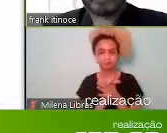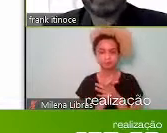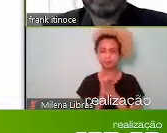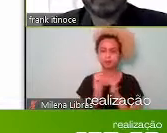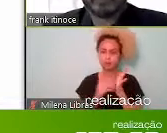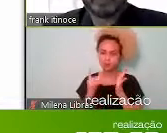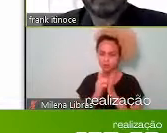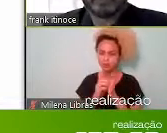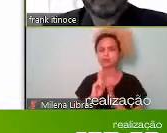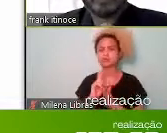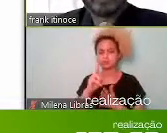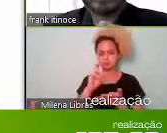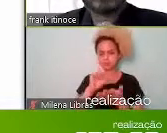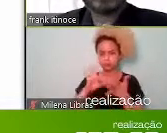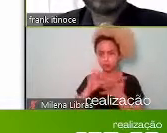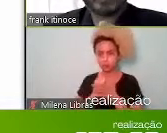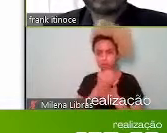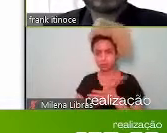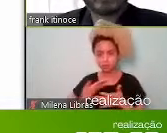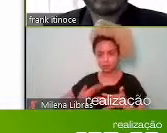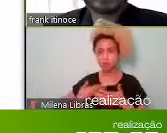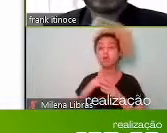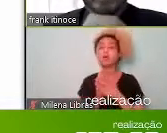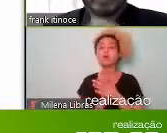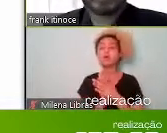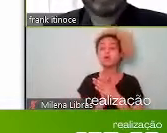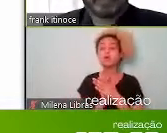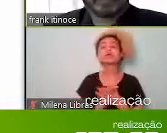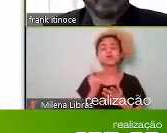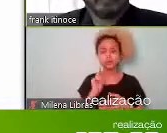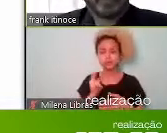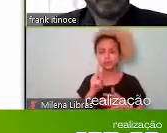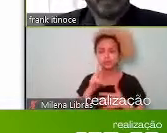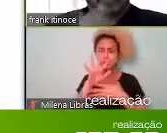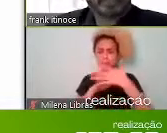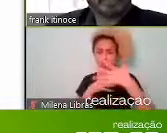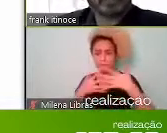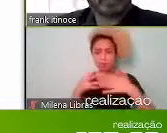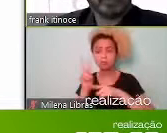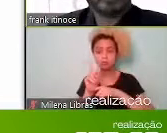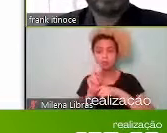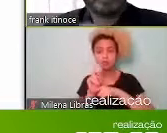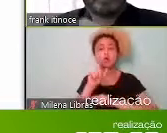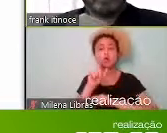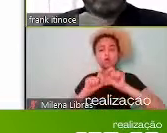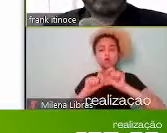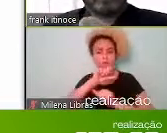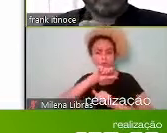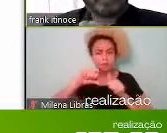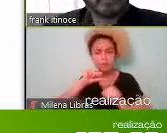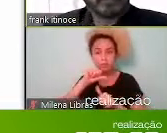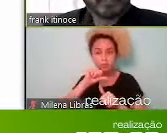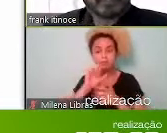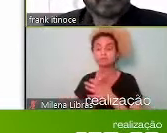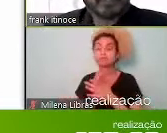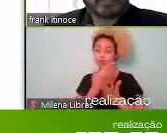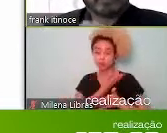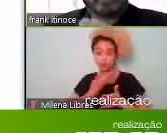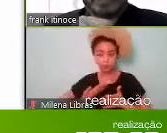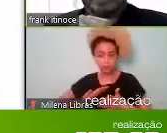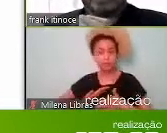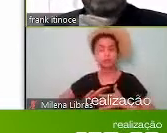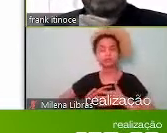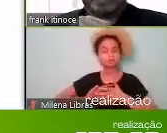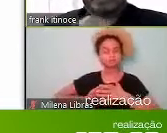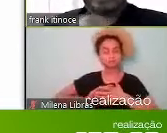sendo assinado pelo governador, ele continua com as tabelas de proteção. O que mudou? O governador, nesse